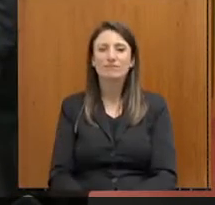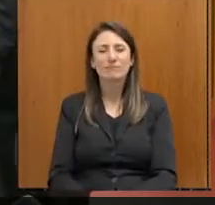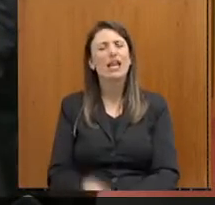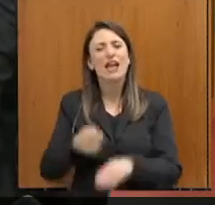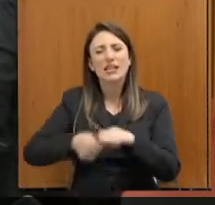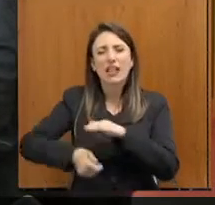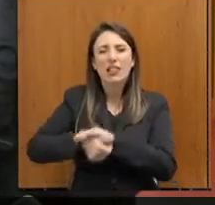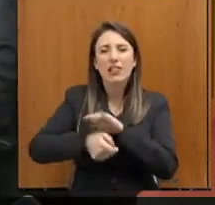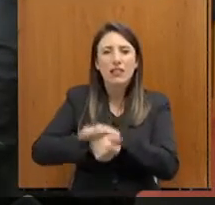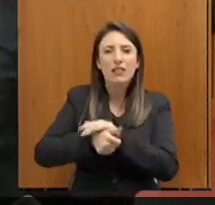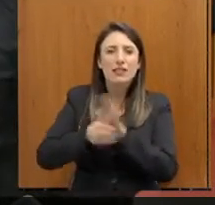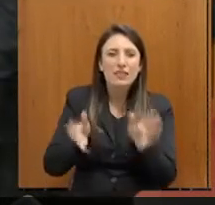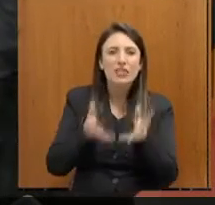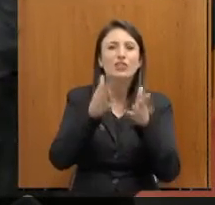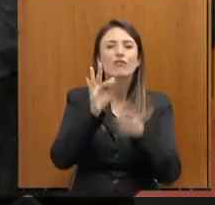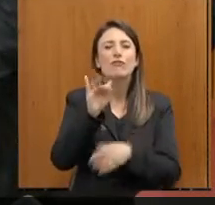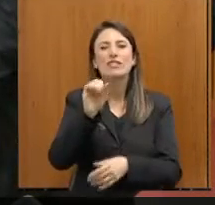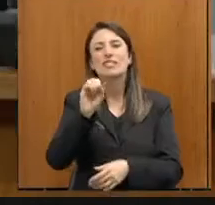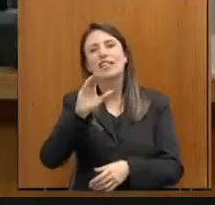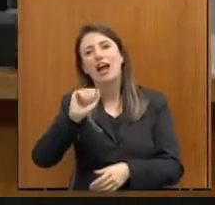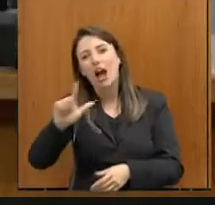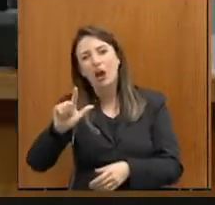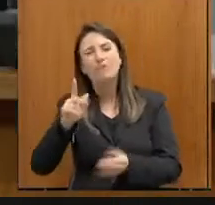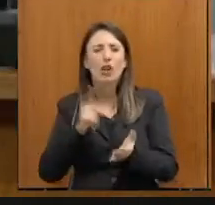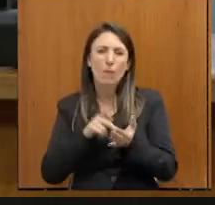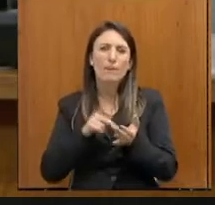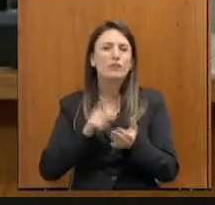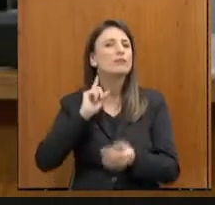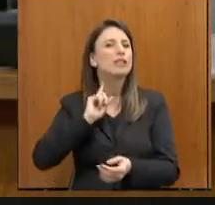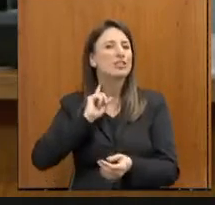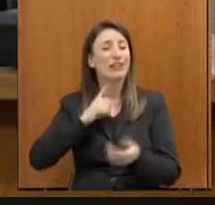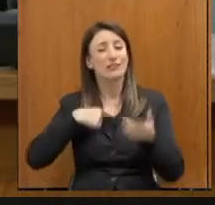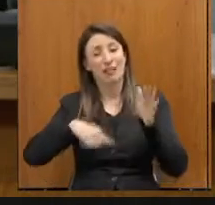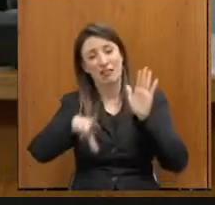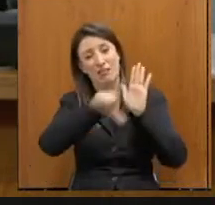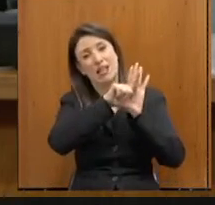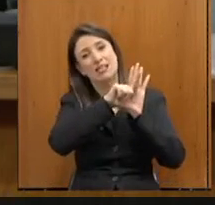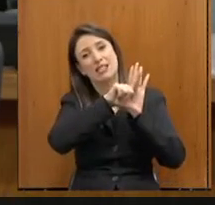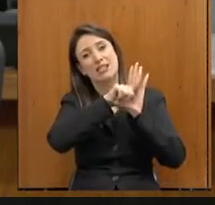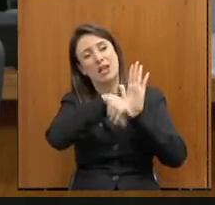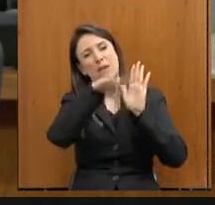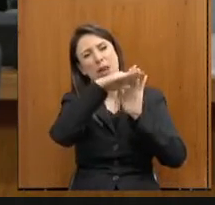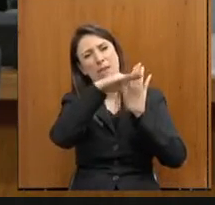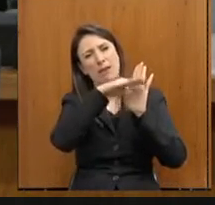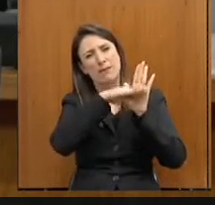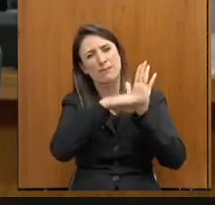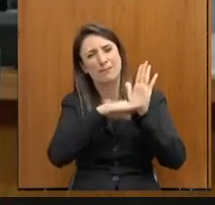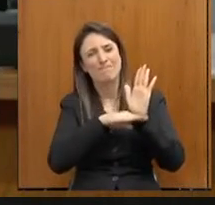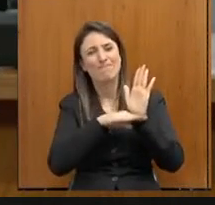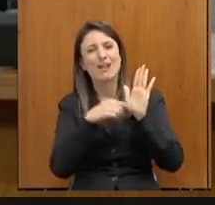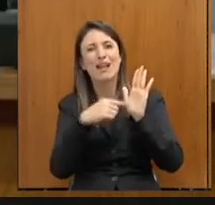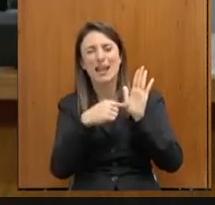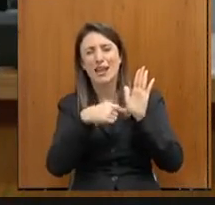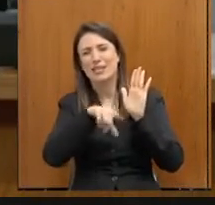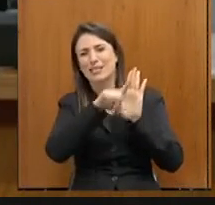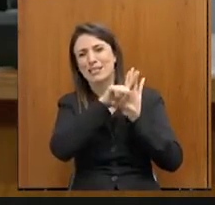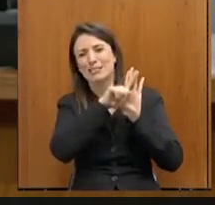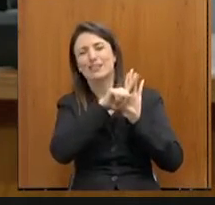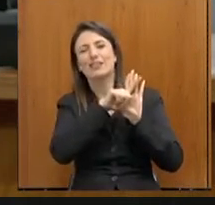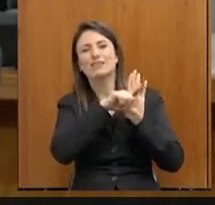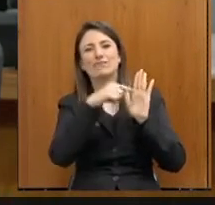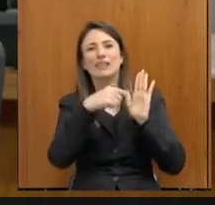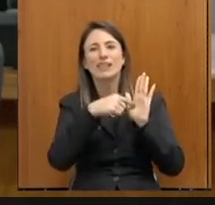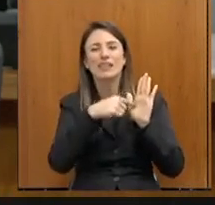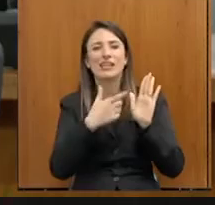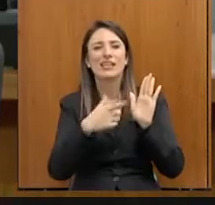realmente Minas Gerais ele tem uma legislação que o coloca muito mais uma condição de reação em relação ao que o